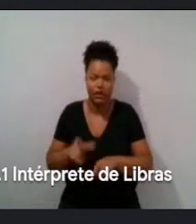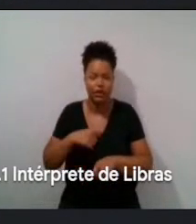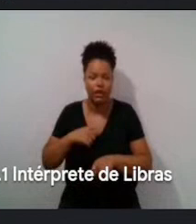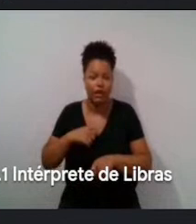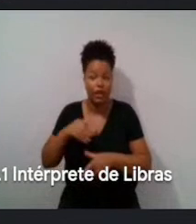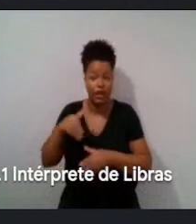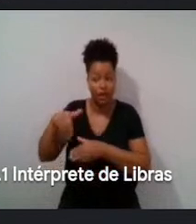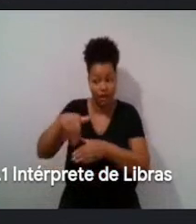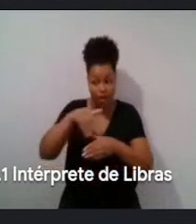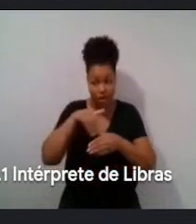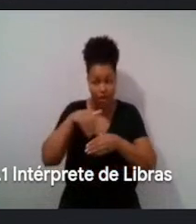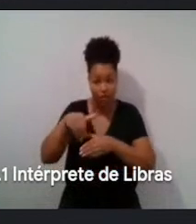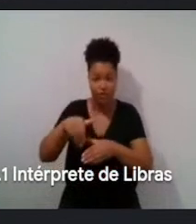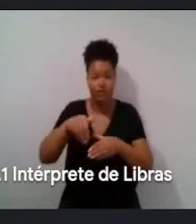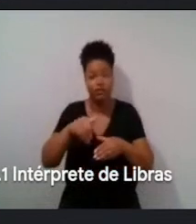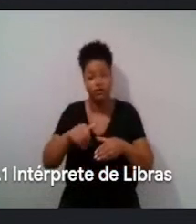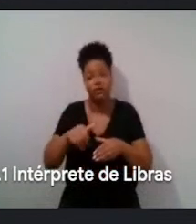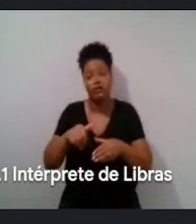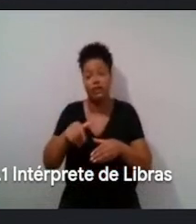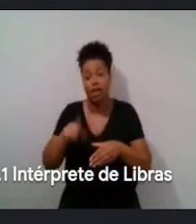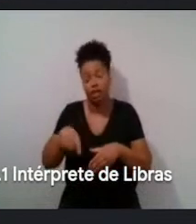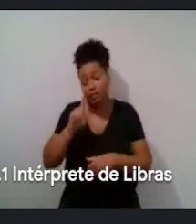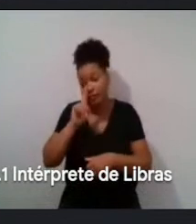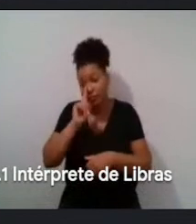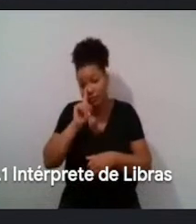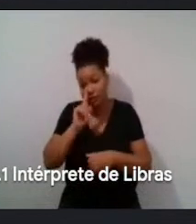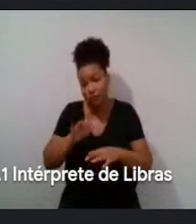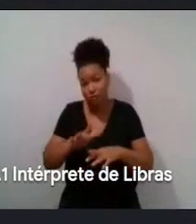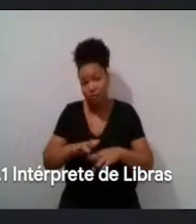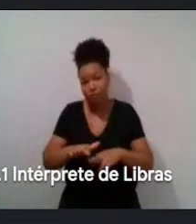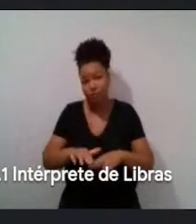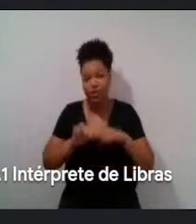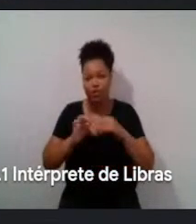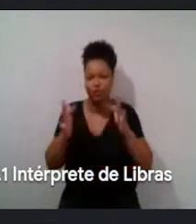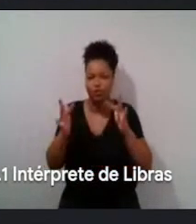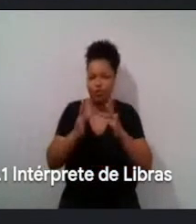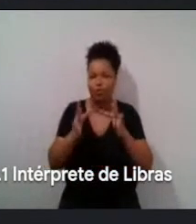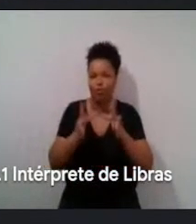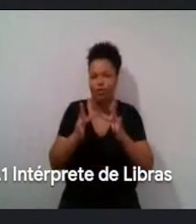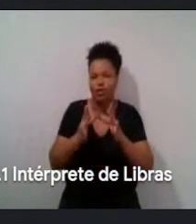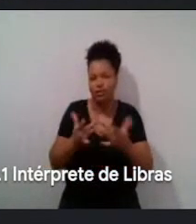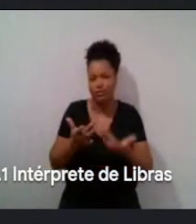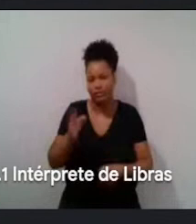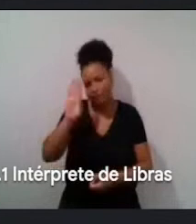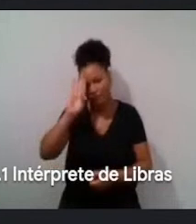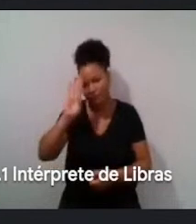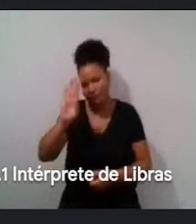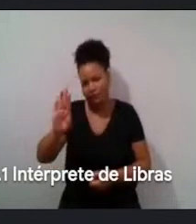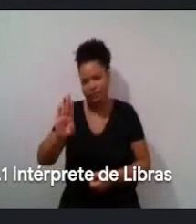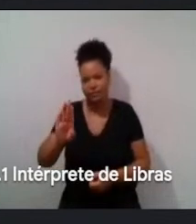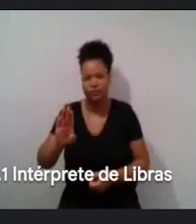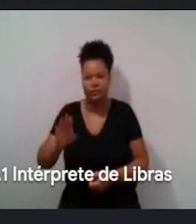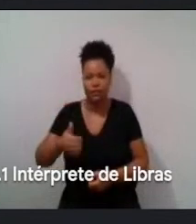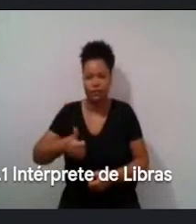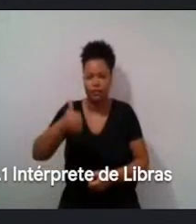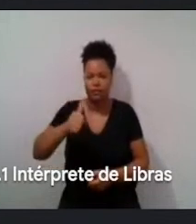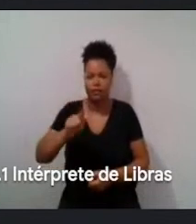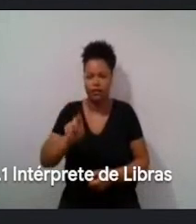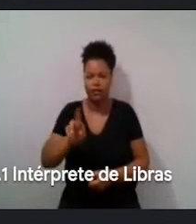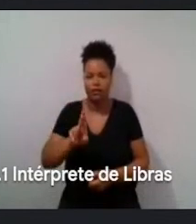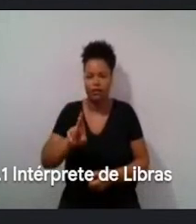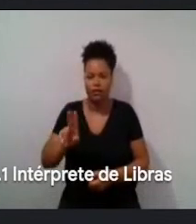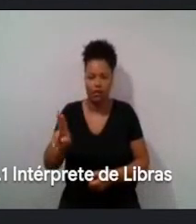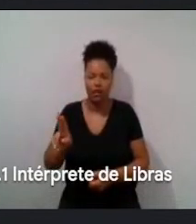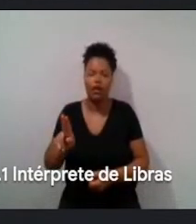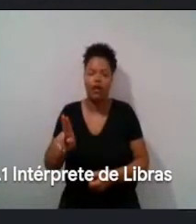que não tem como ter o contato com as pessoas, principalmente no primeiro grau de jurisdição, né? Seus